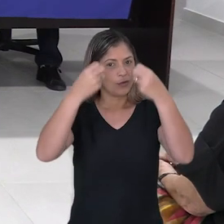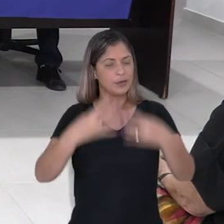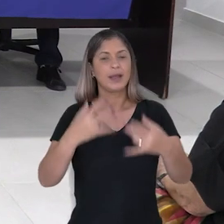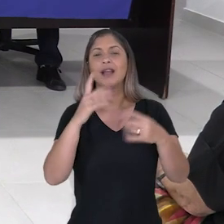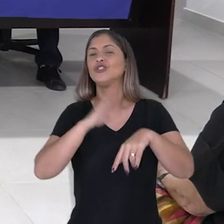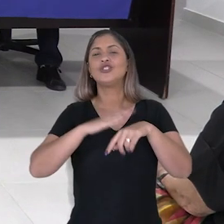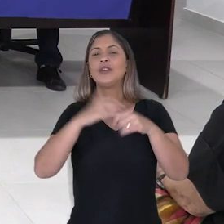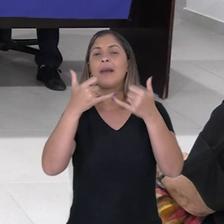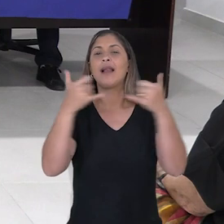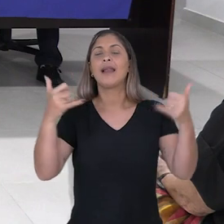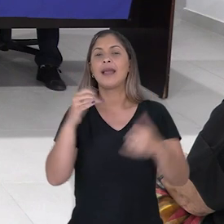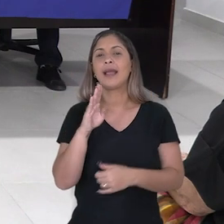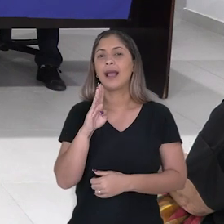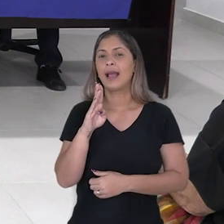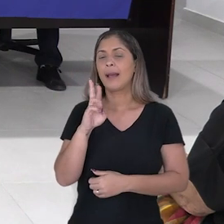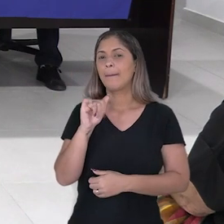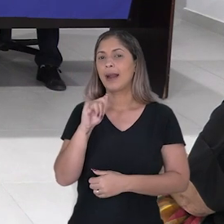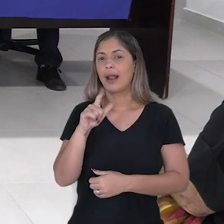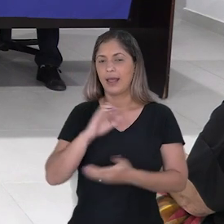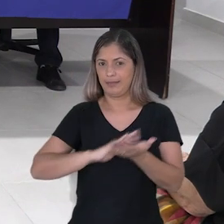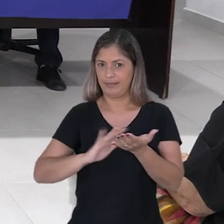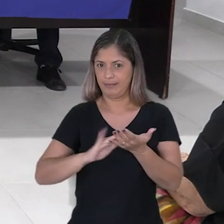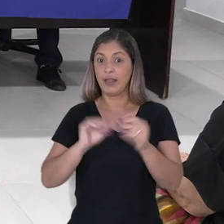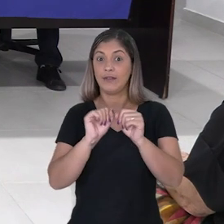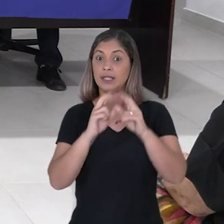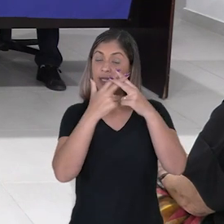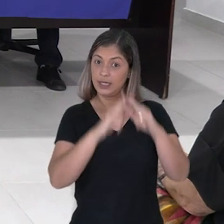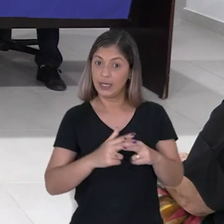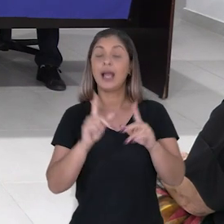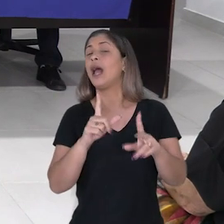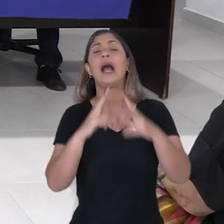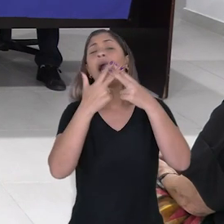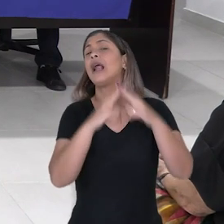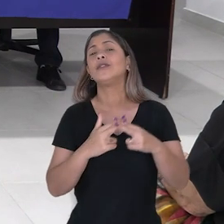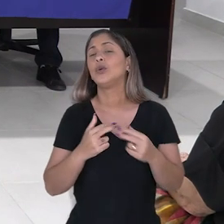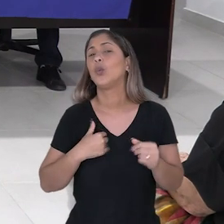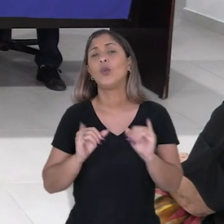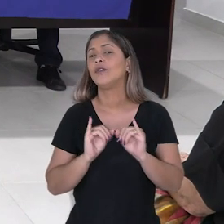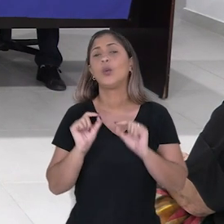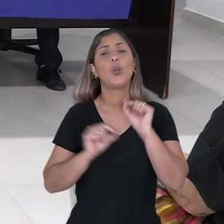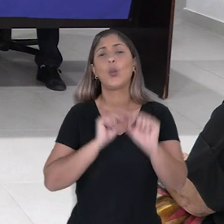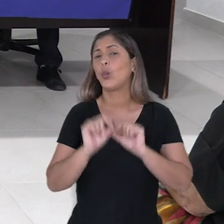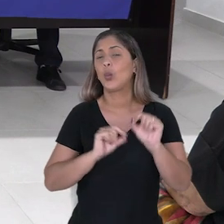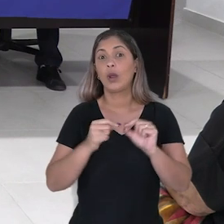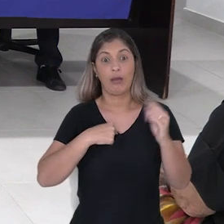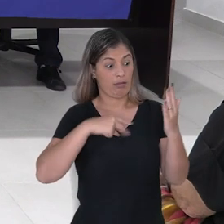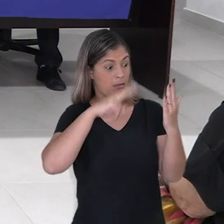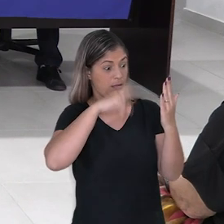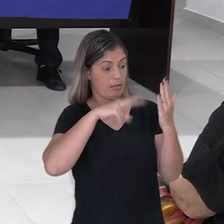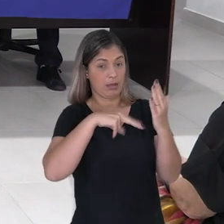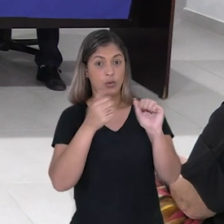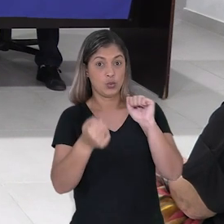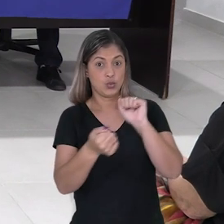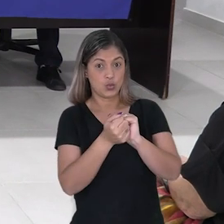Braille, e para que seja revisado, né? Então, o trabalho do revisor é ler junto com